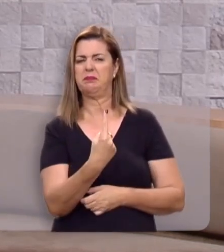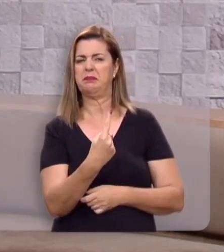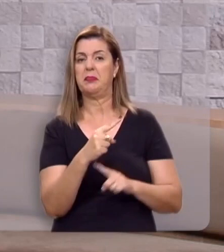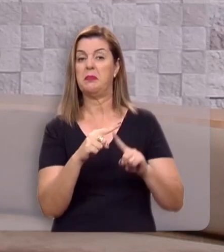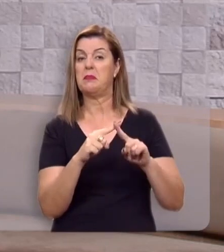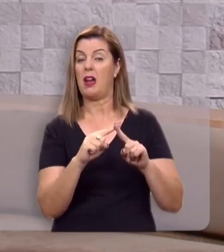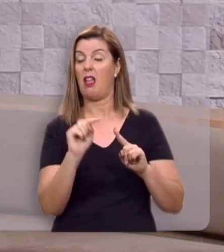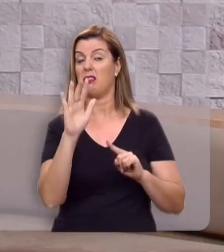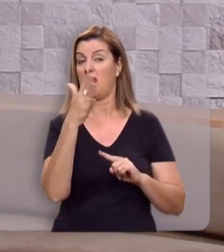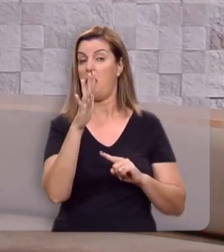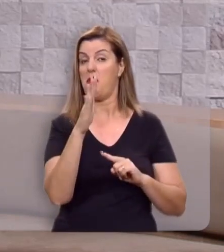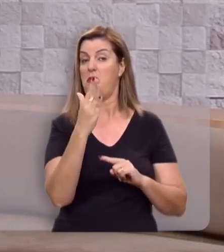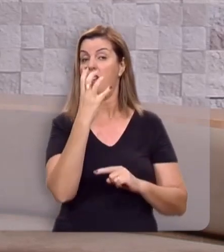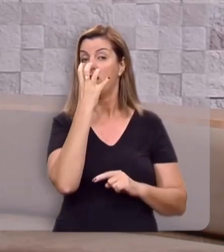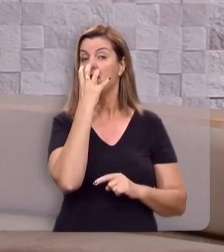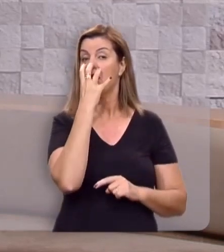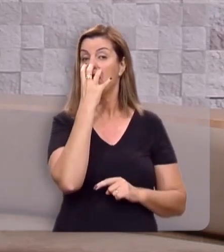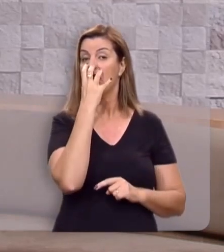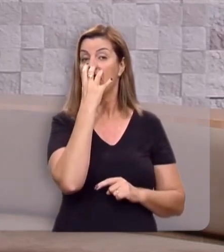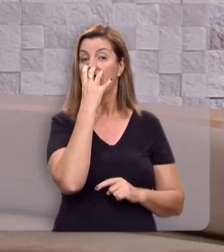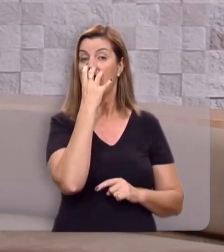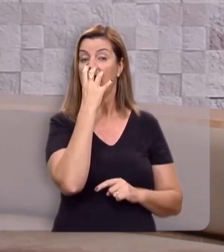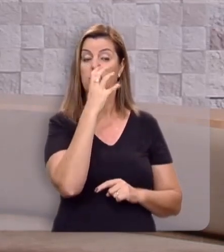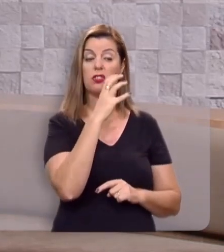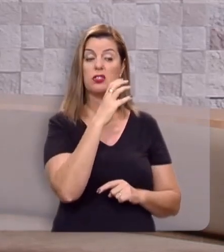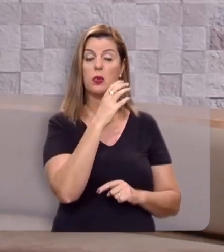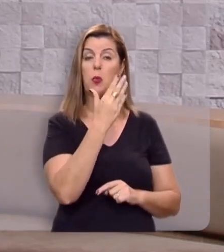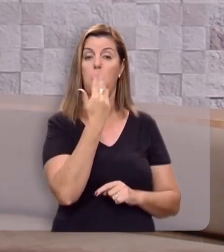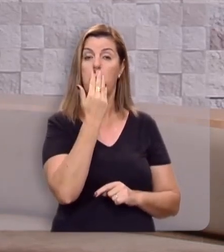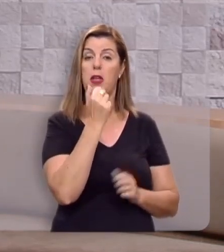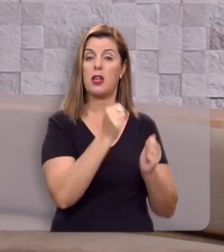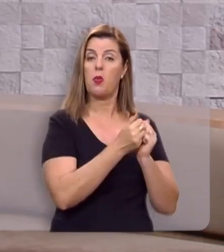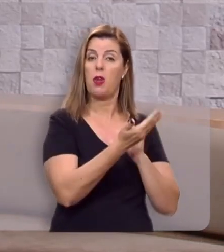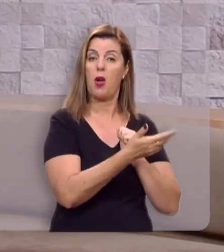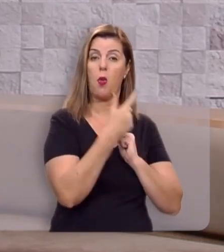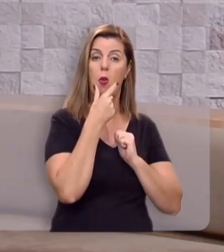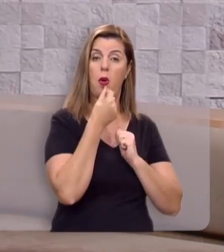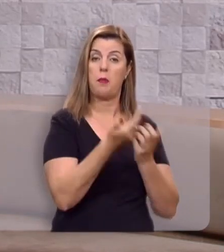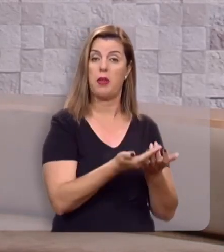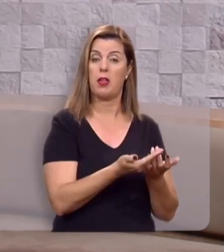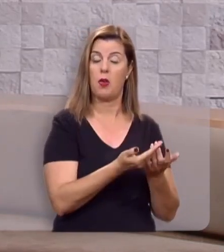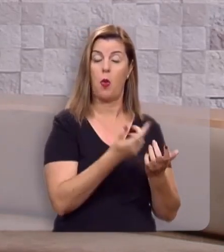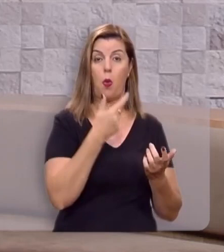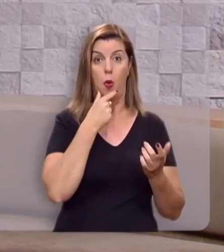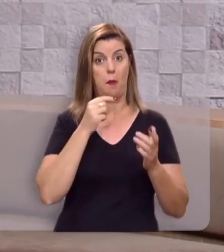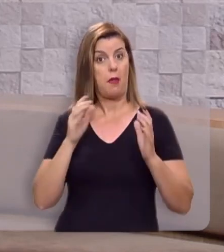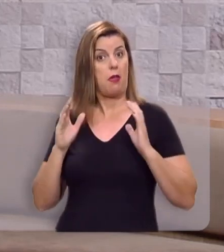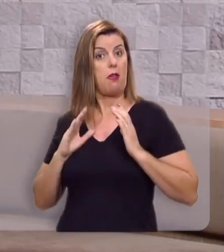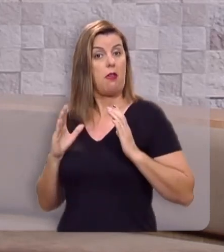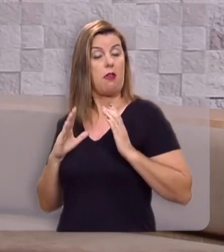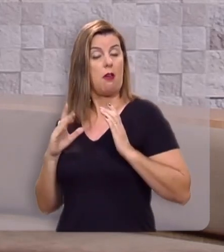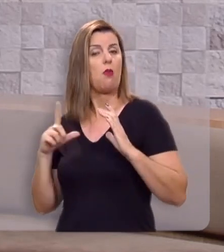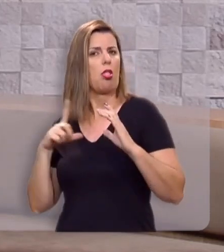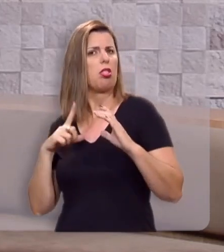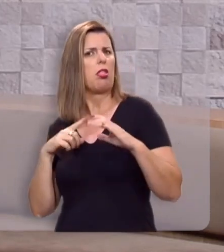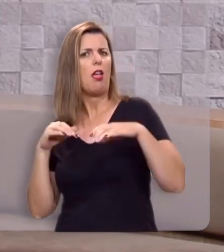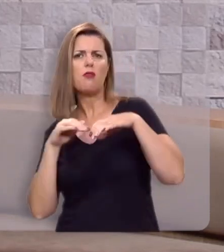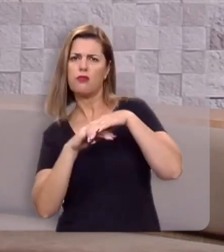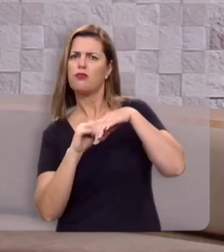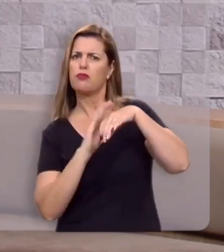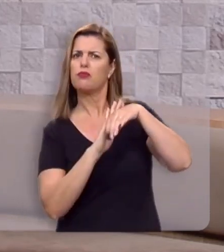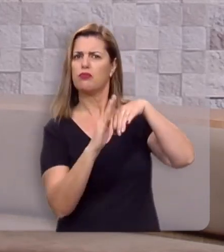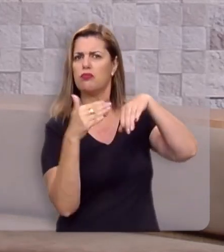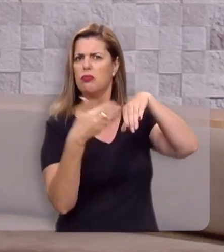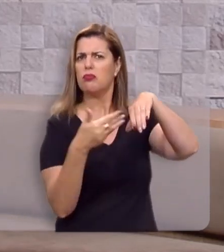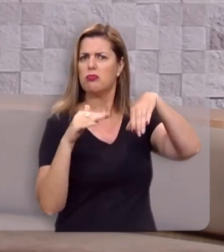quem sabe os cães tenham sido a sua própria sepultura. O rico, entretanto, morreu e